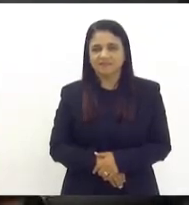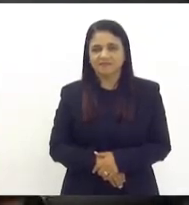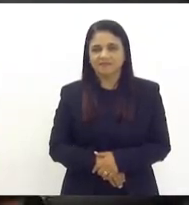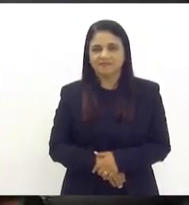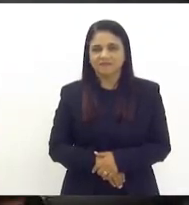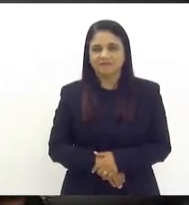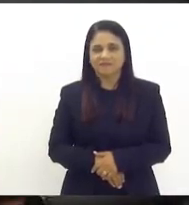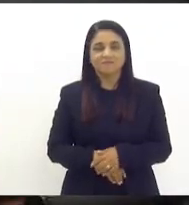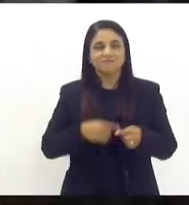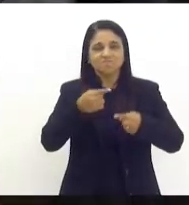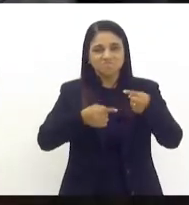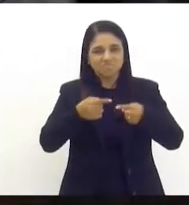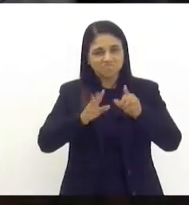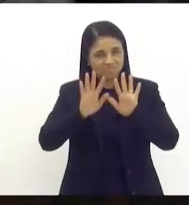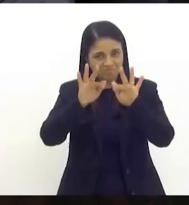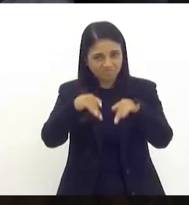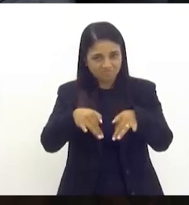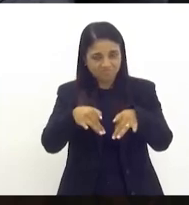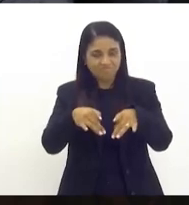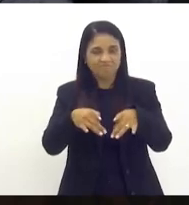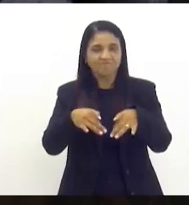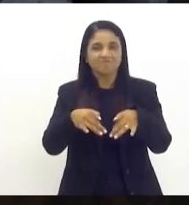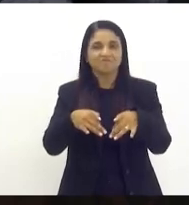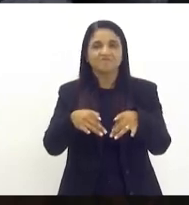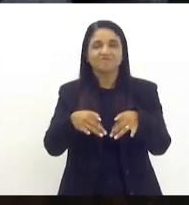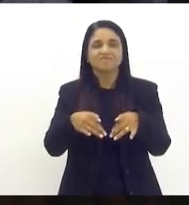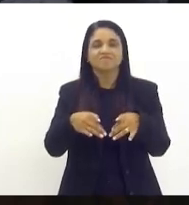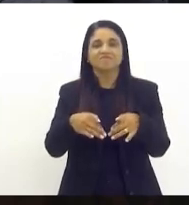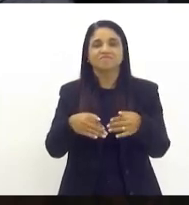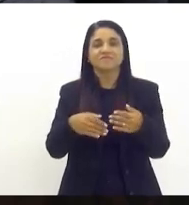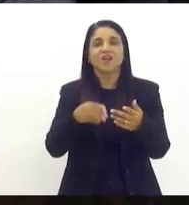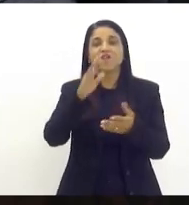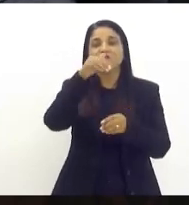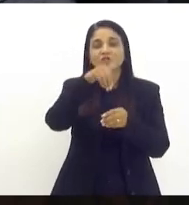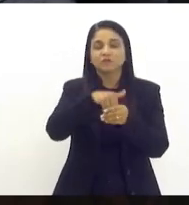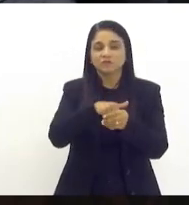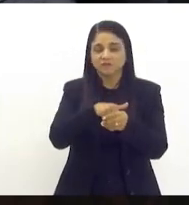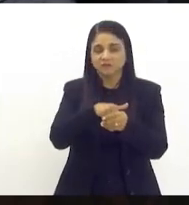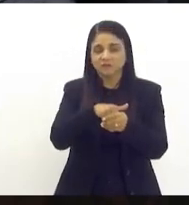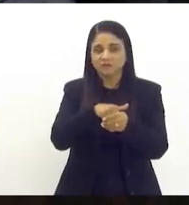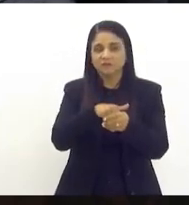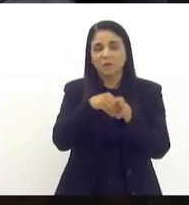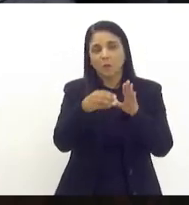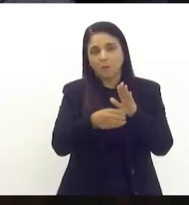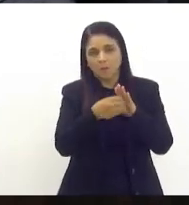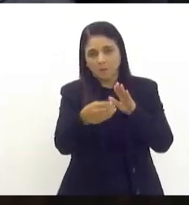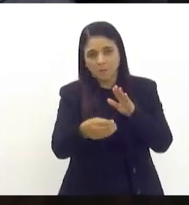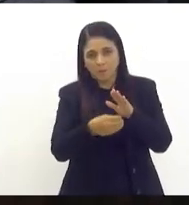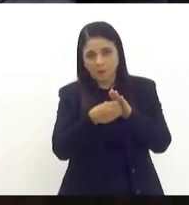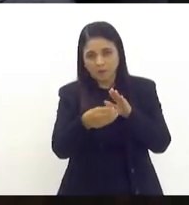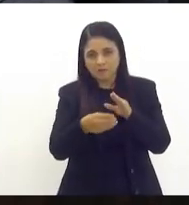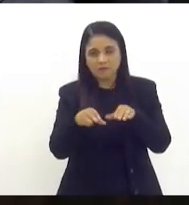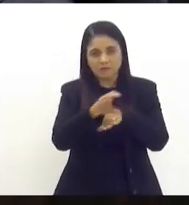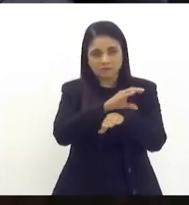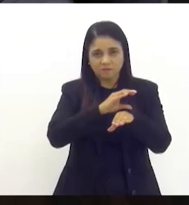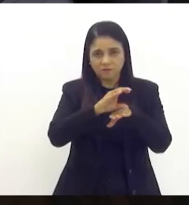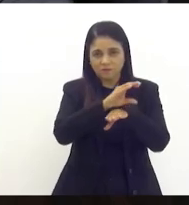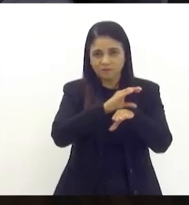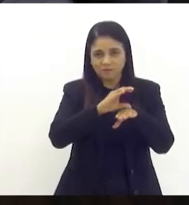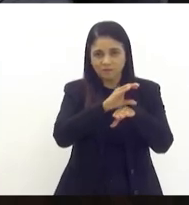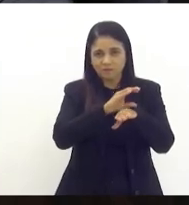Queira discutir encerrado a discussão em votação do parecer da comissão